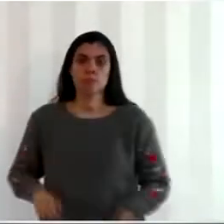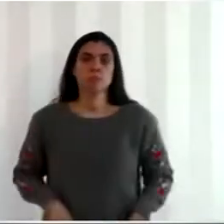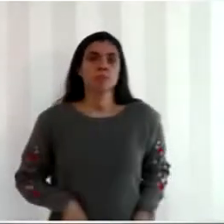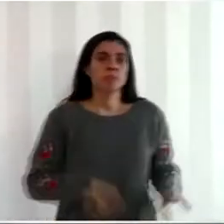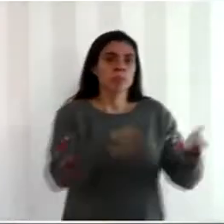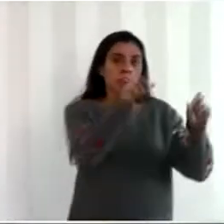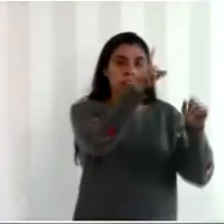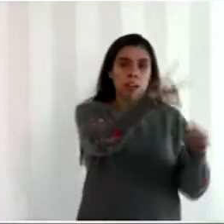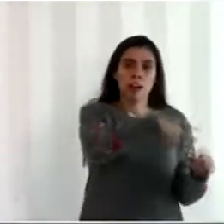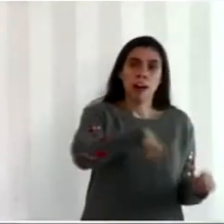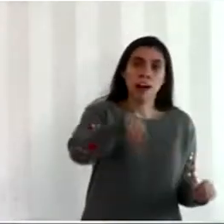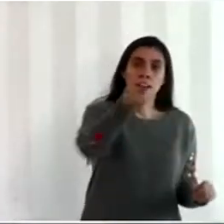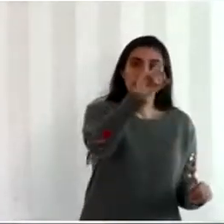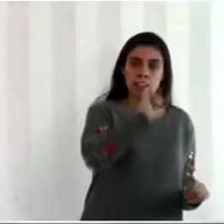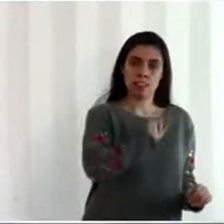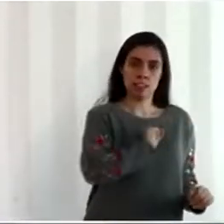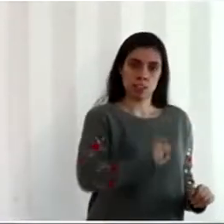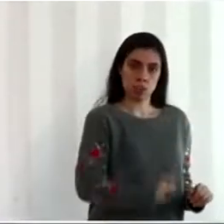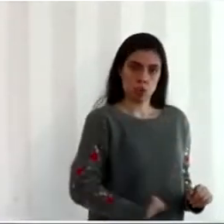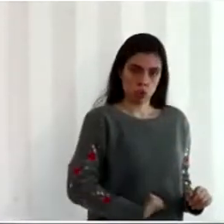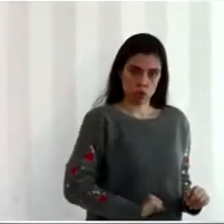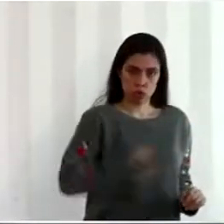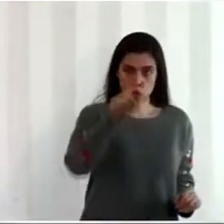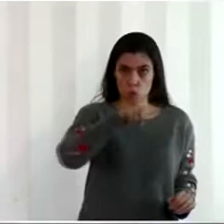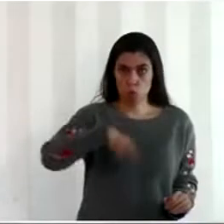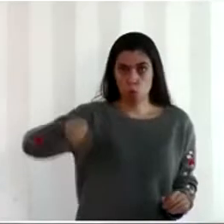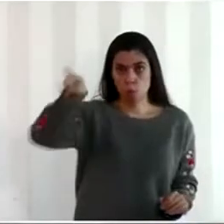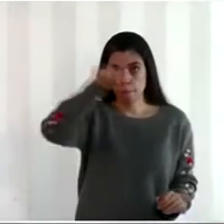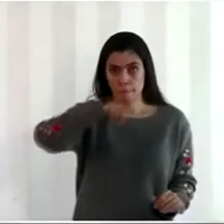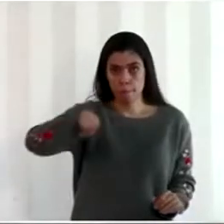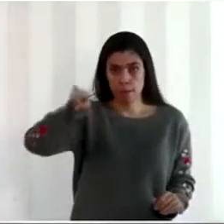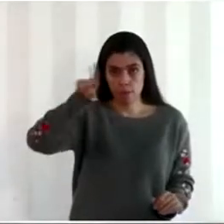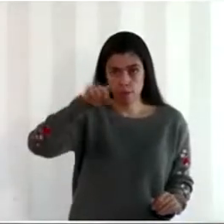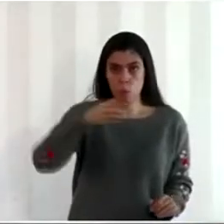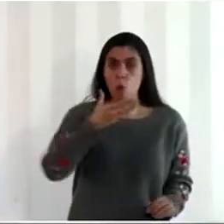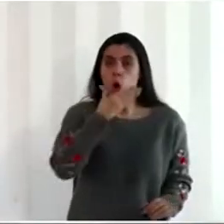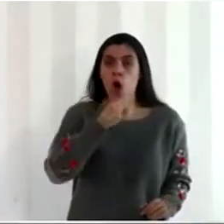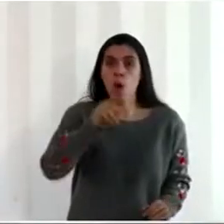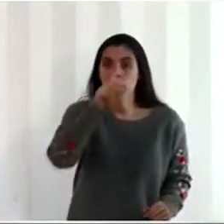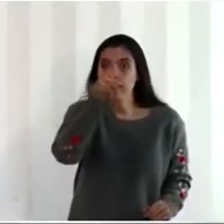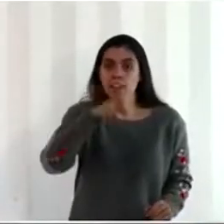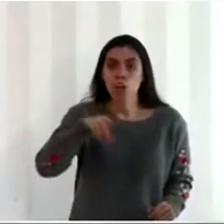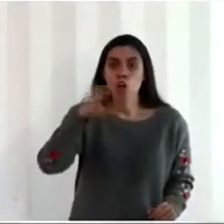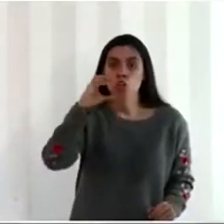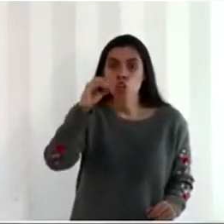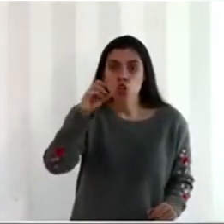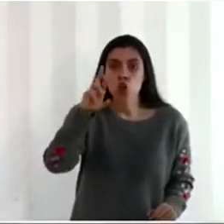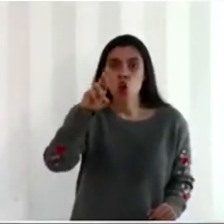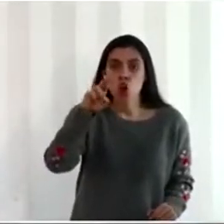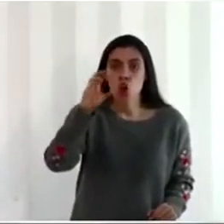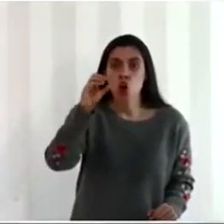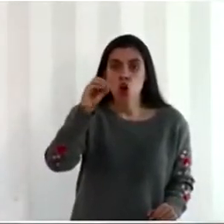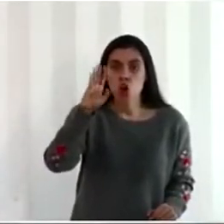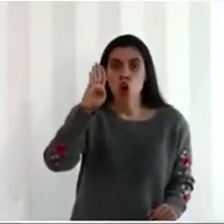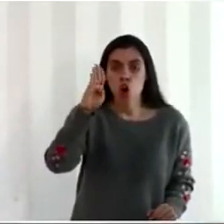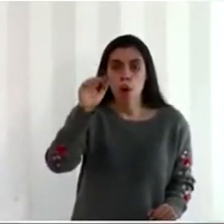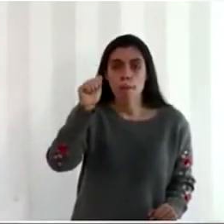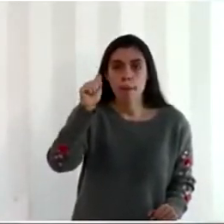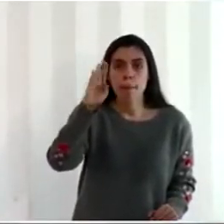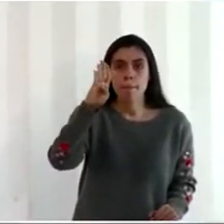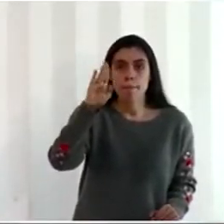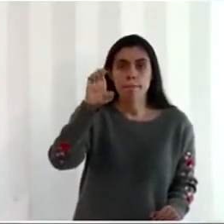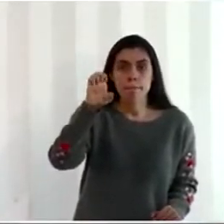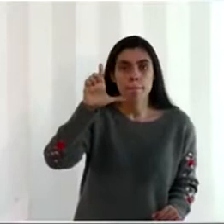direito uma cruz vazia. Estamos encerrando hoje, irmãos, a exposição do livro do profeta Ageu.